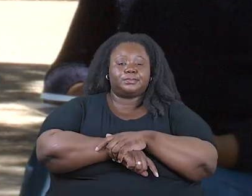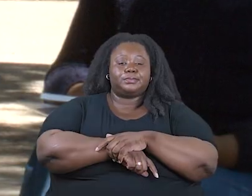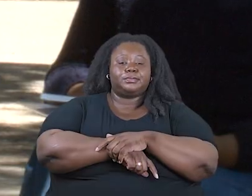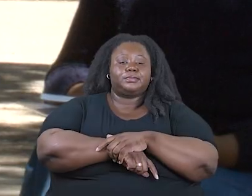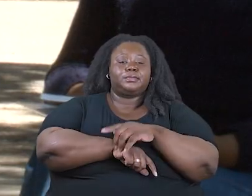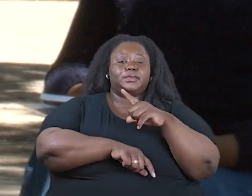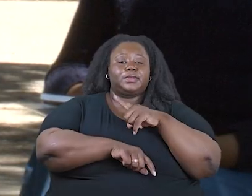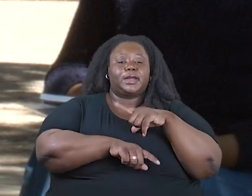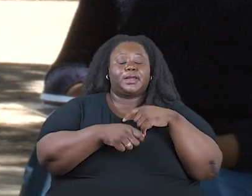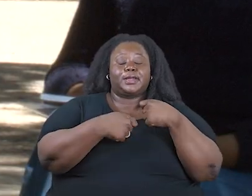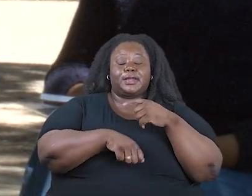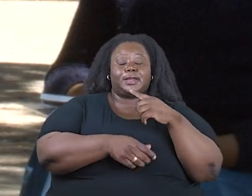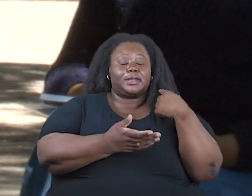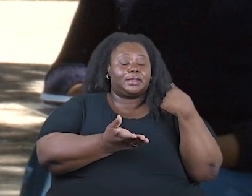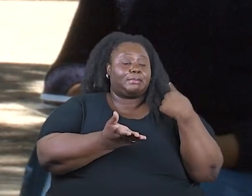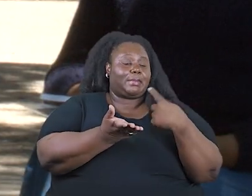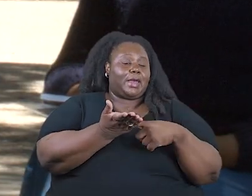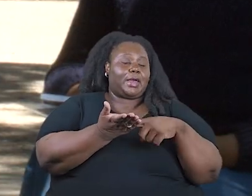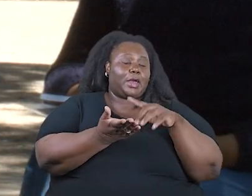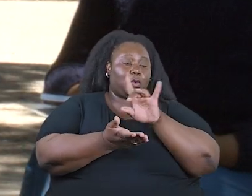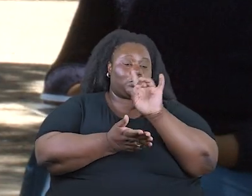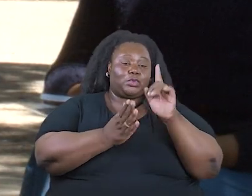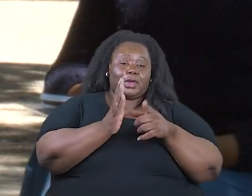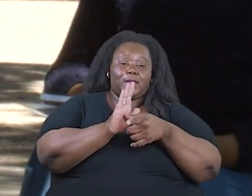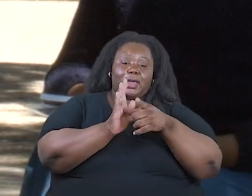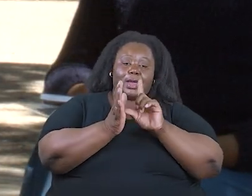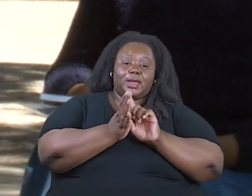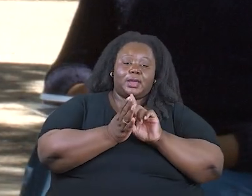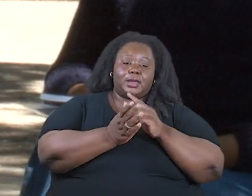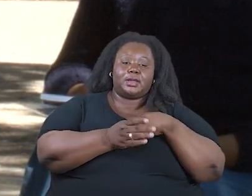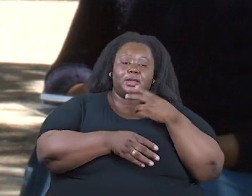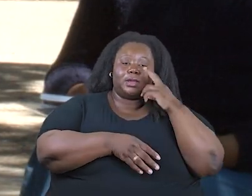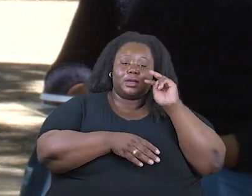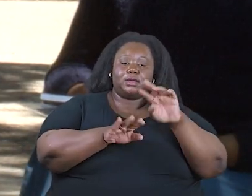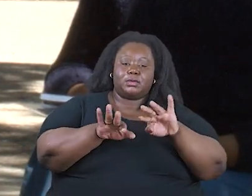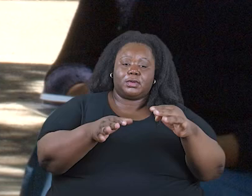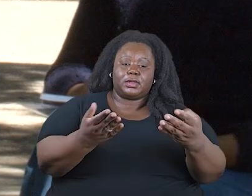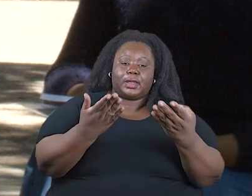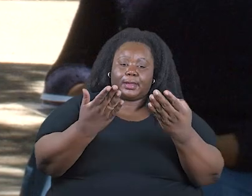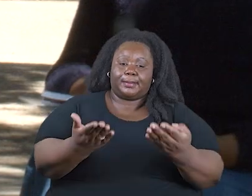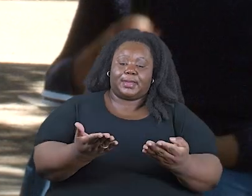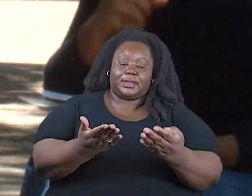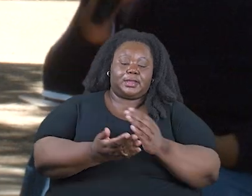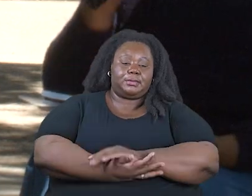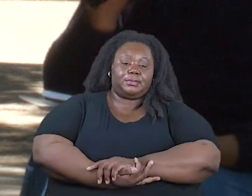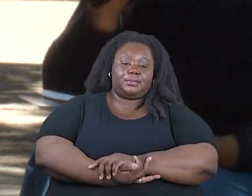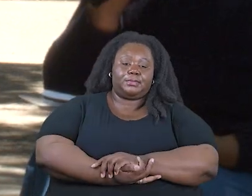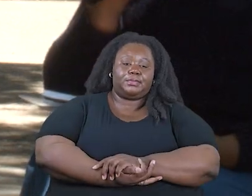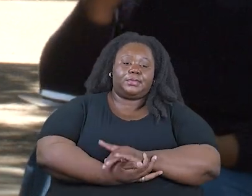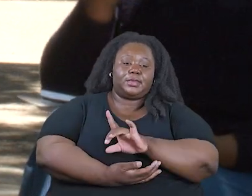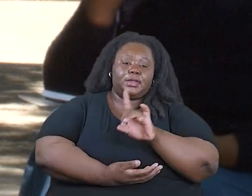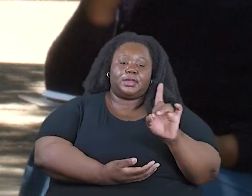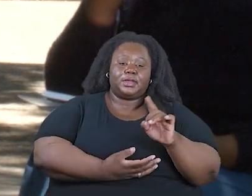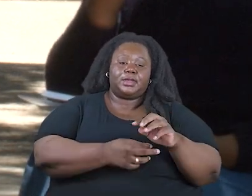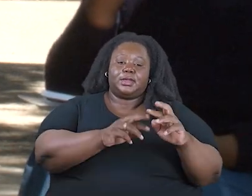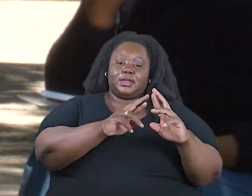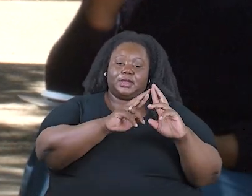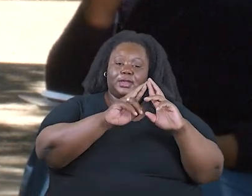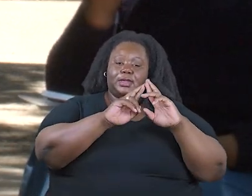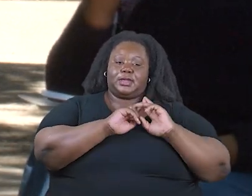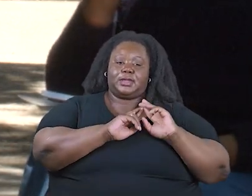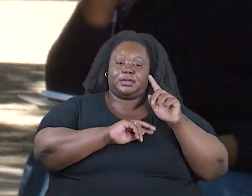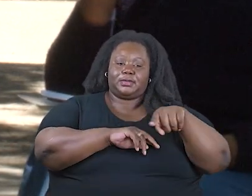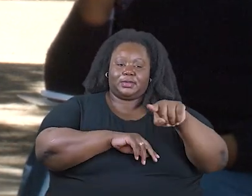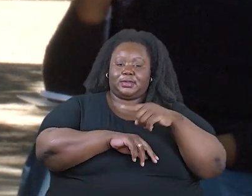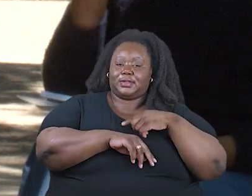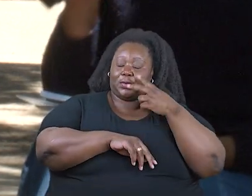tenho que reservar com antecedência e eu vejo esse livro na mesa da diretora. Responsabilidade do bibliotecário, vocês